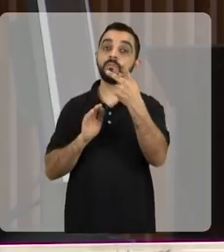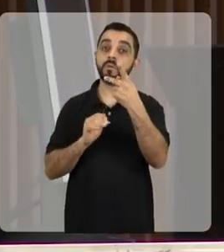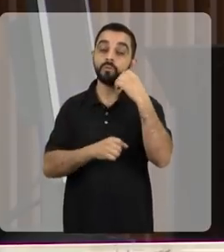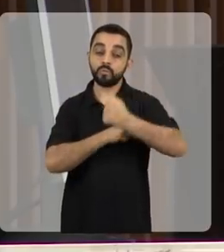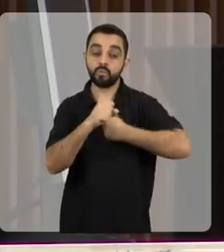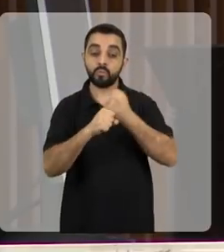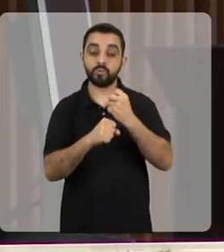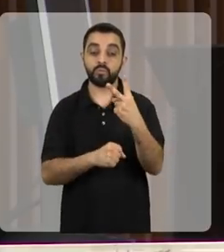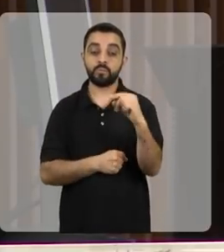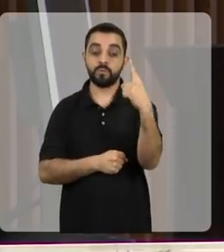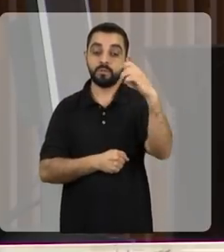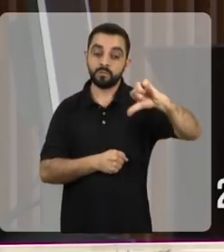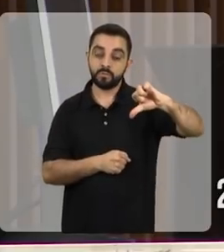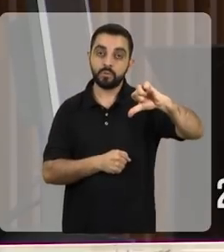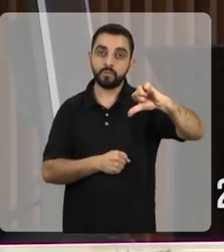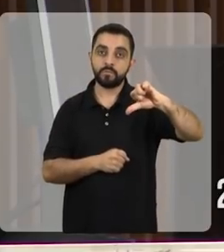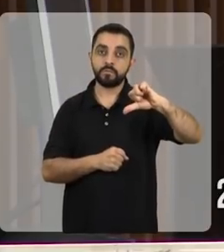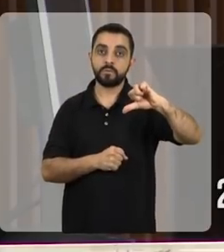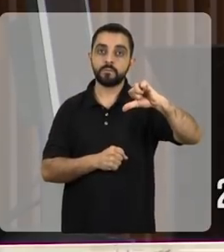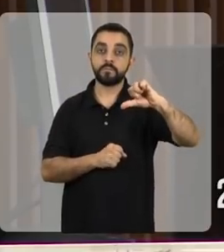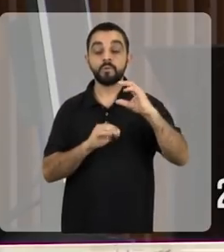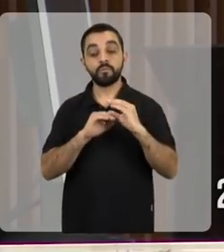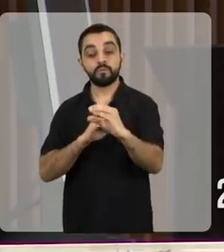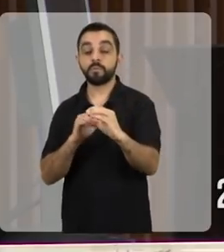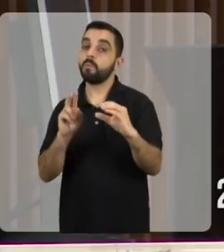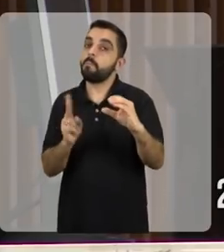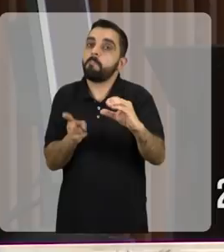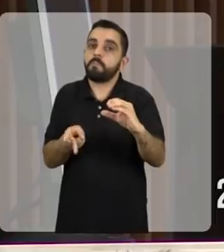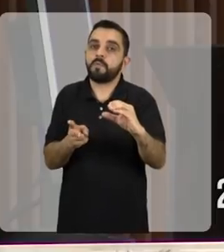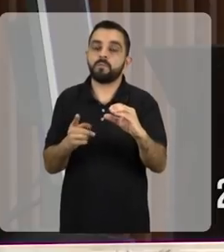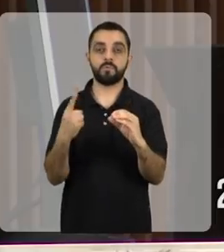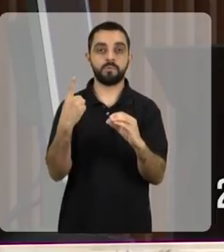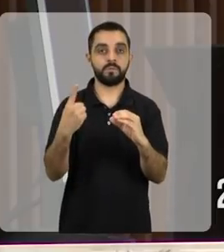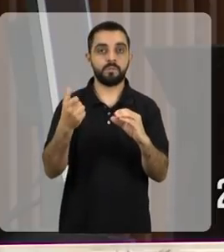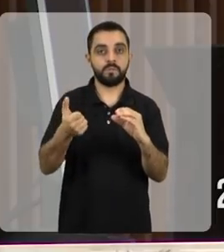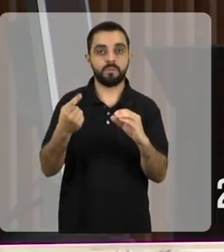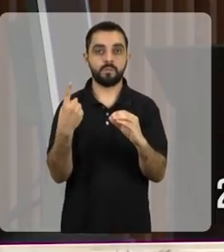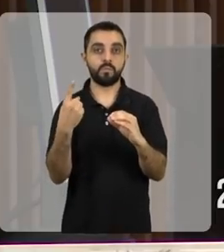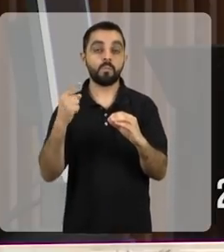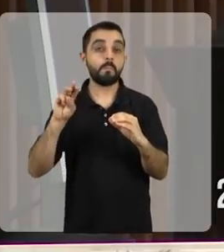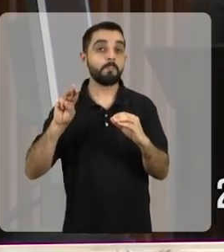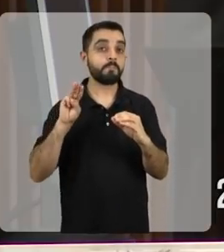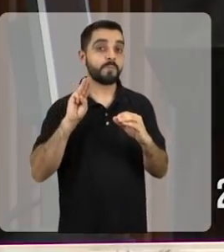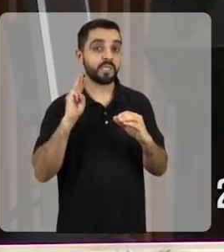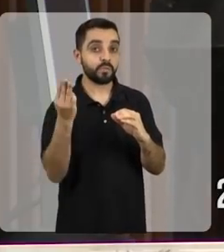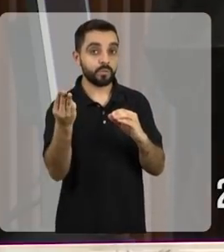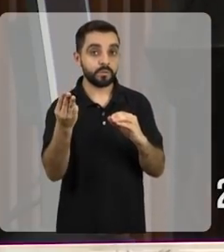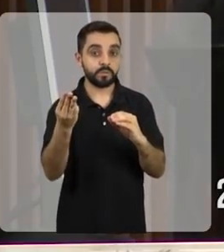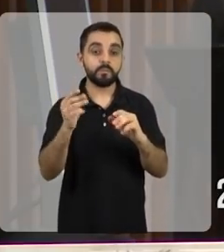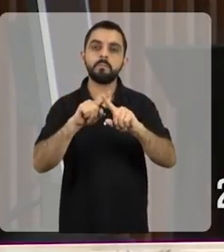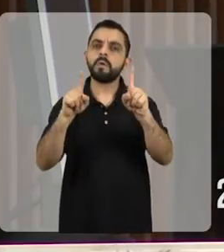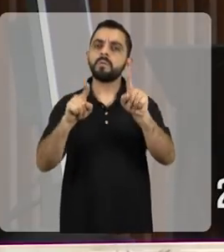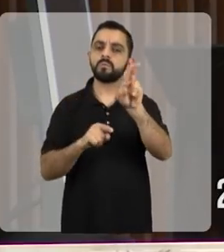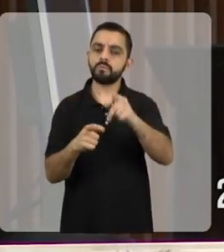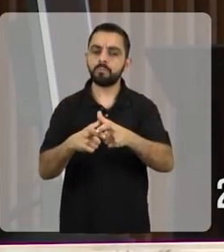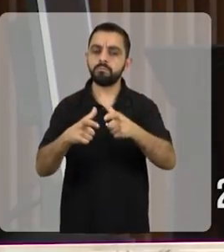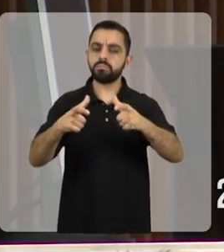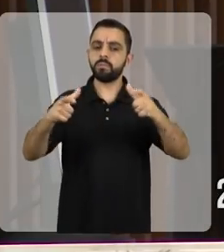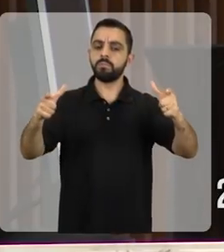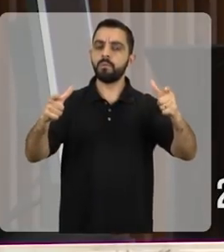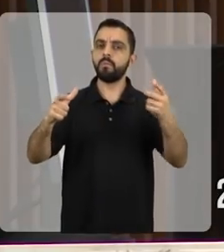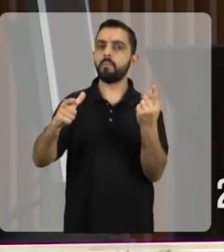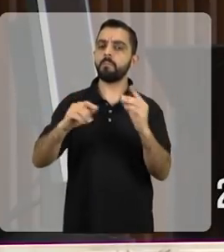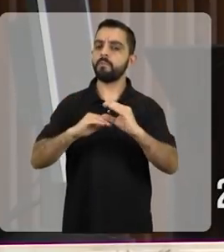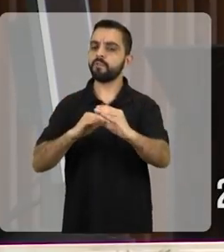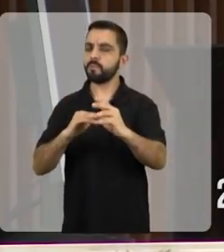2009 iríamos ter o mesmo orçamento de 18 ou seja 161 milhões de reais apesar da universidade está crescendo e as